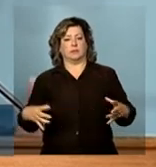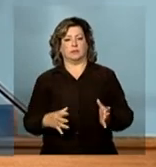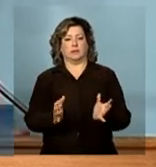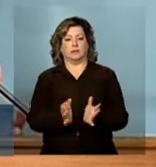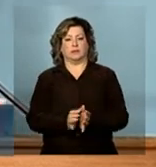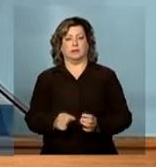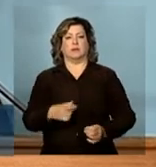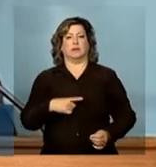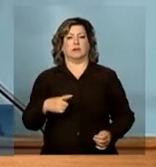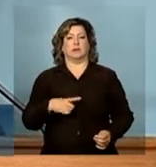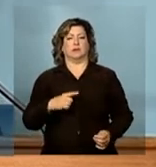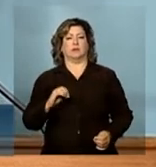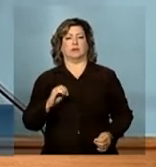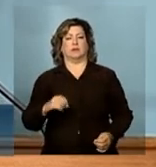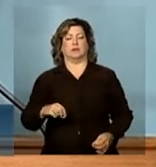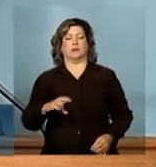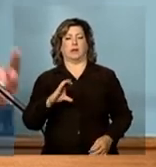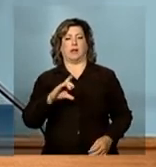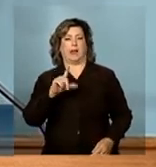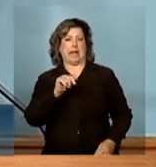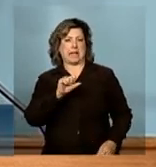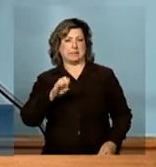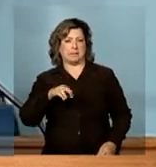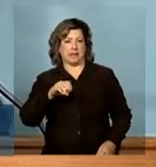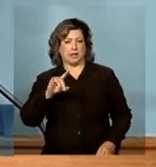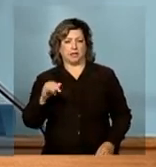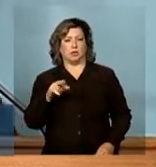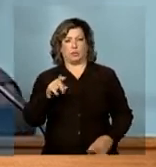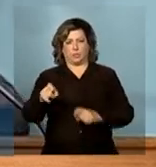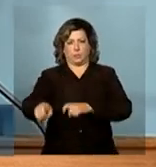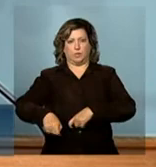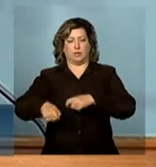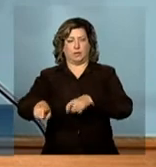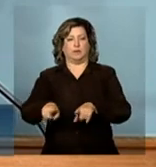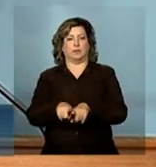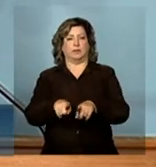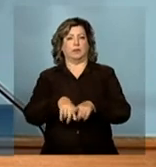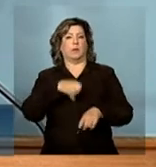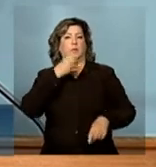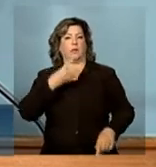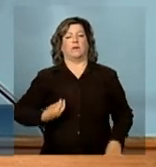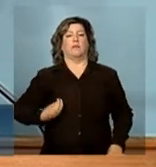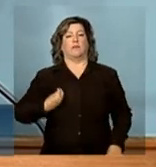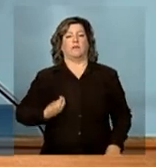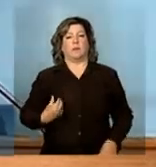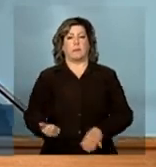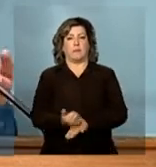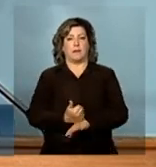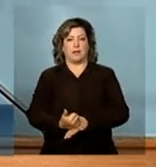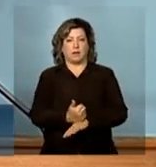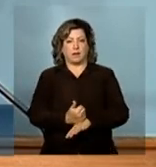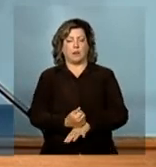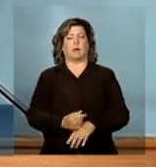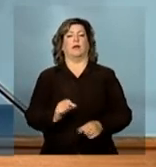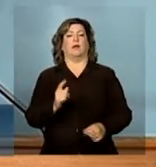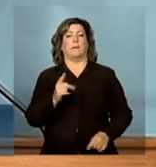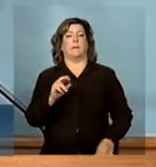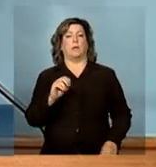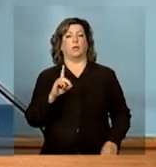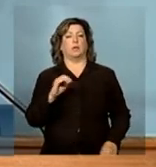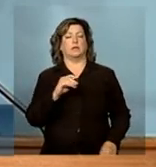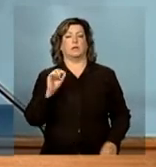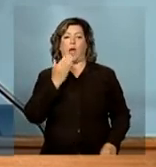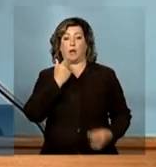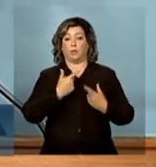grande classe média rural, com dignidade e condições de vida melhor para se viver, produzindo alimentos